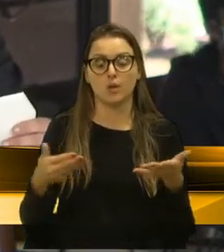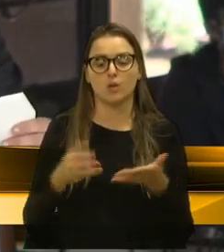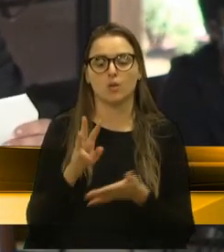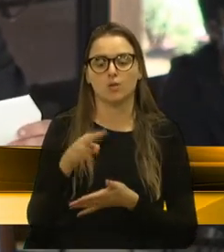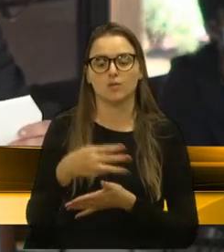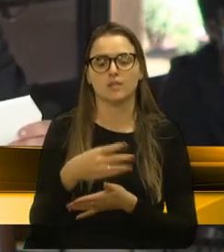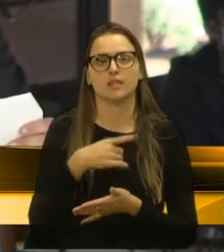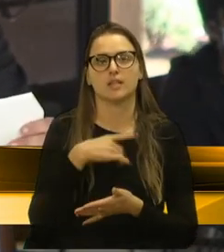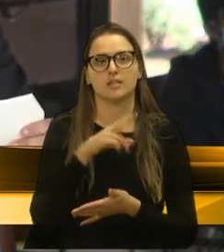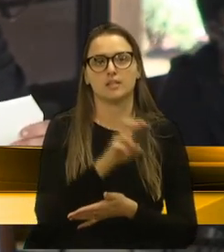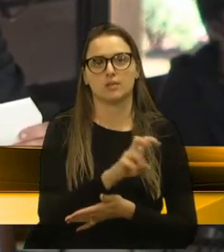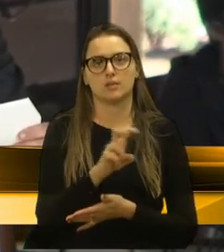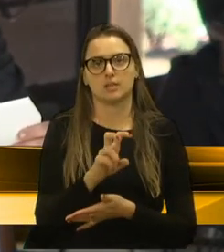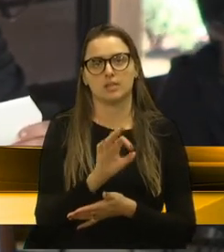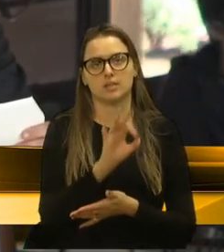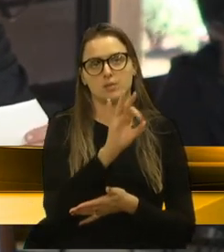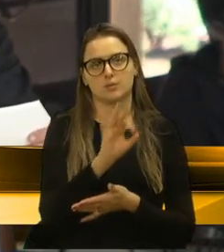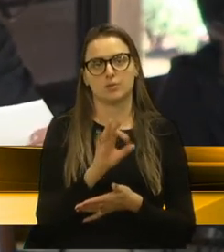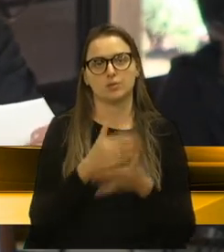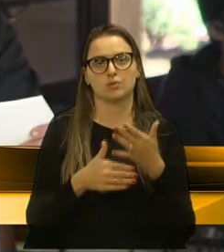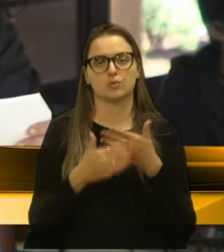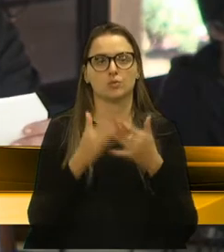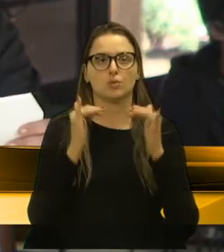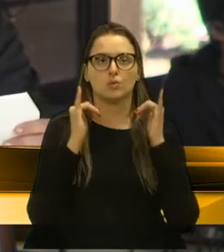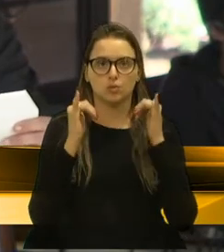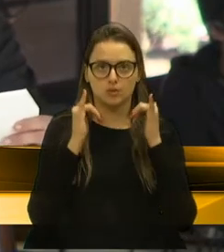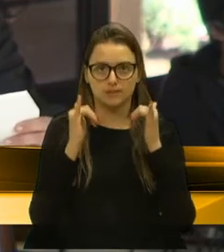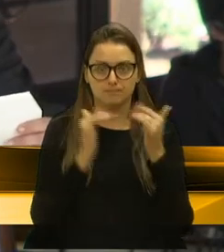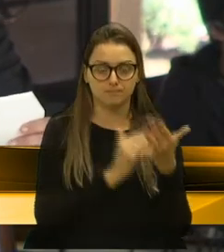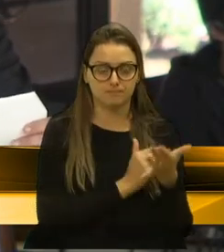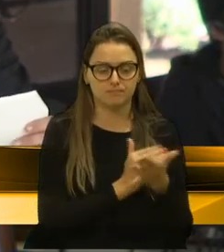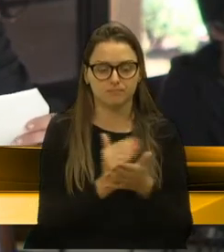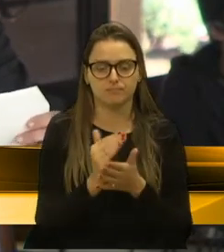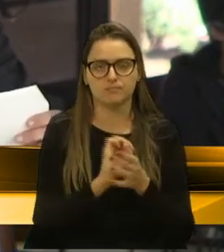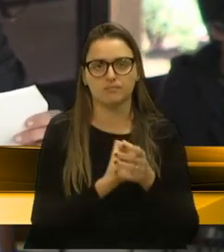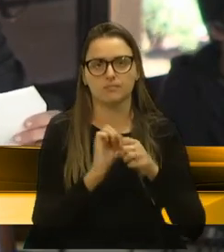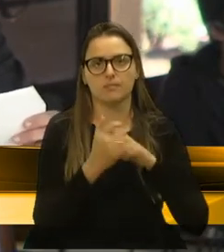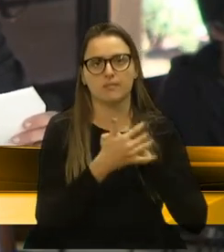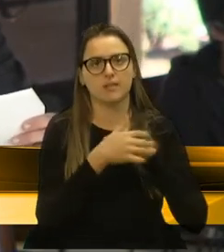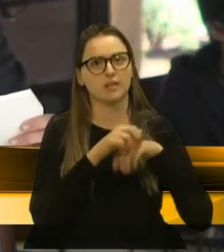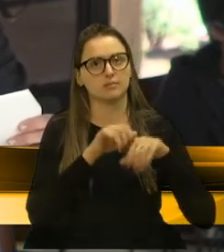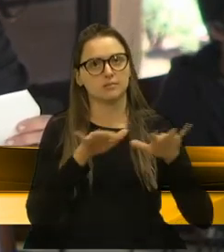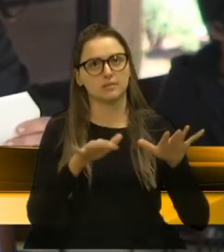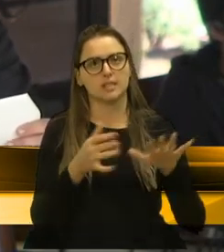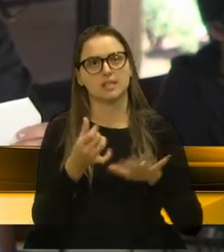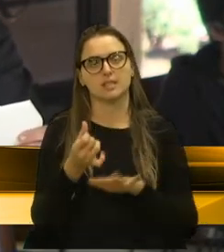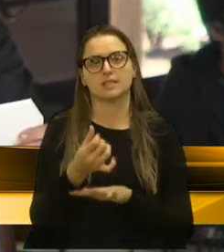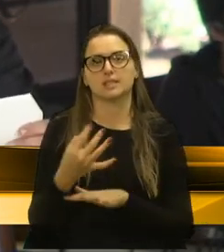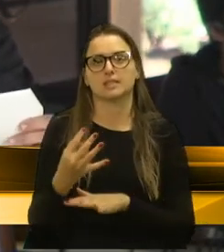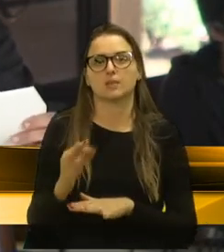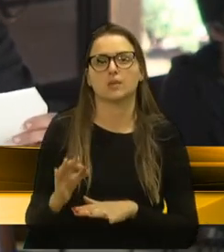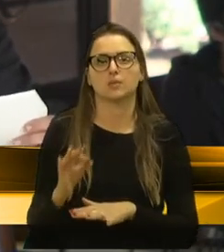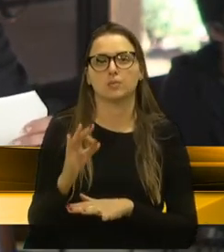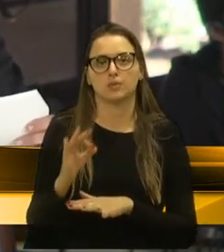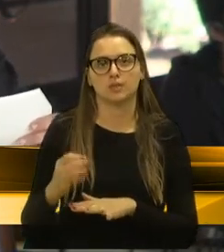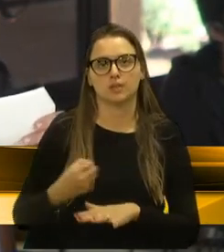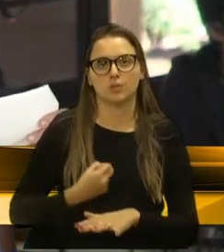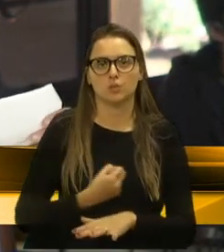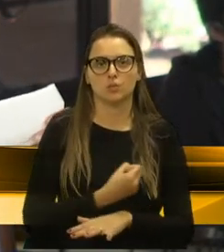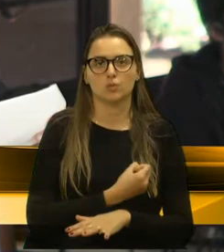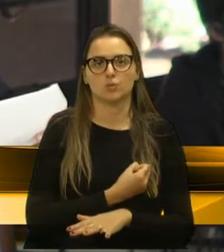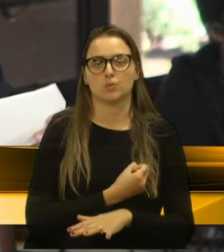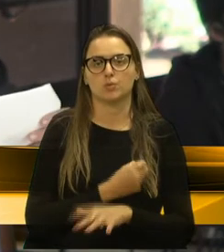com 55% da frota e, desde o início da pandemia, se reduziu em 64% o número de